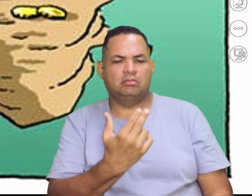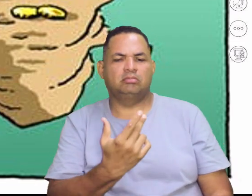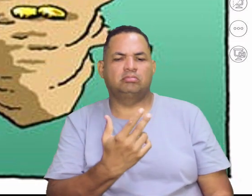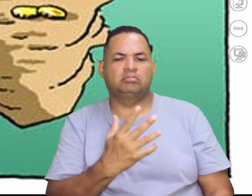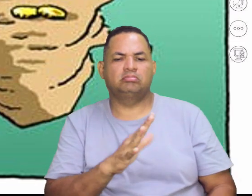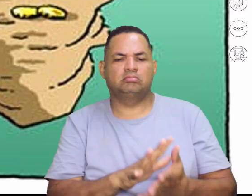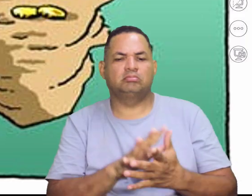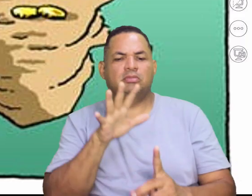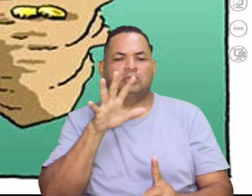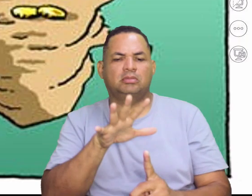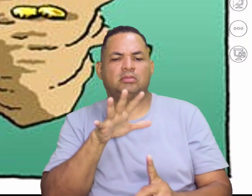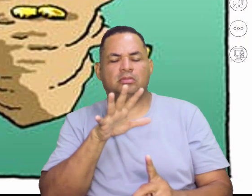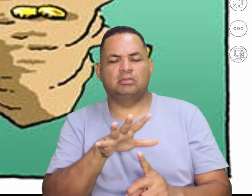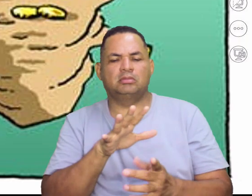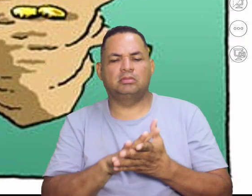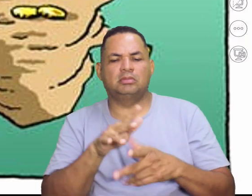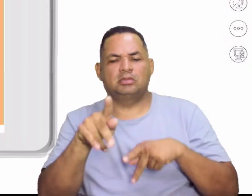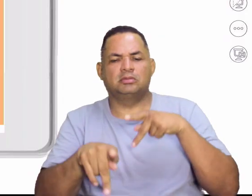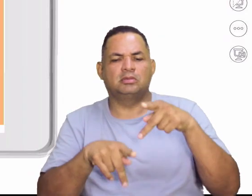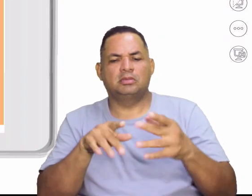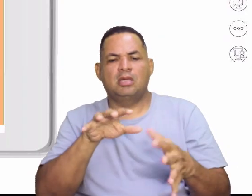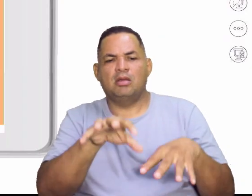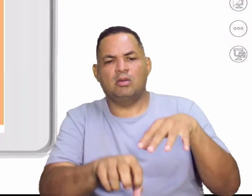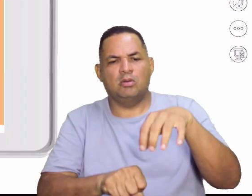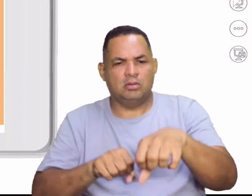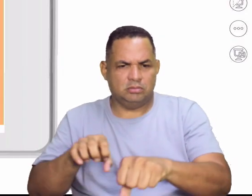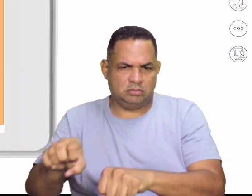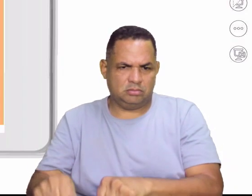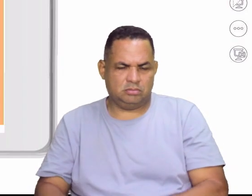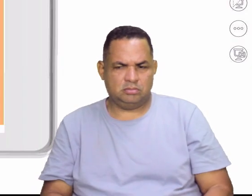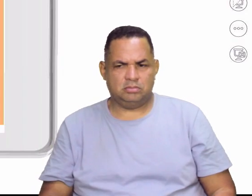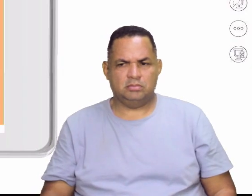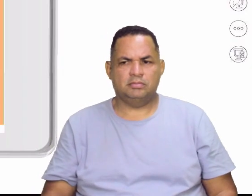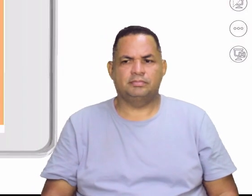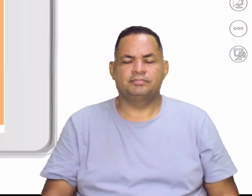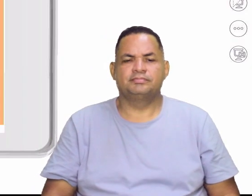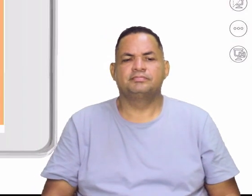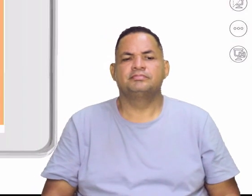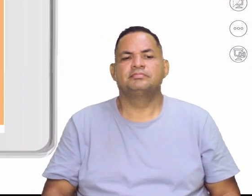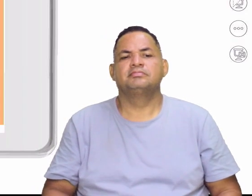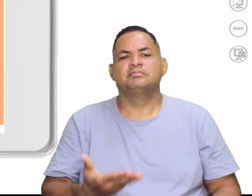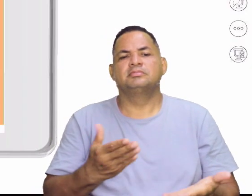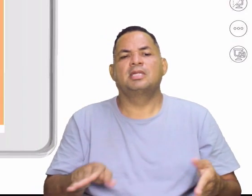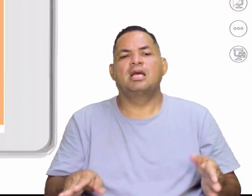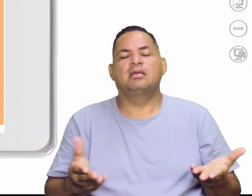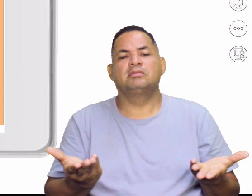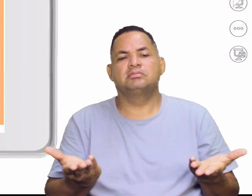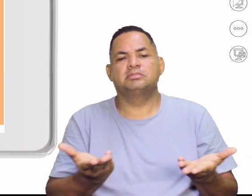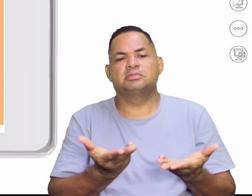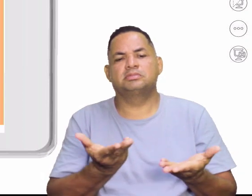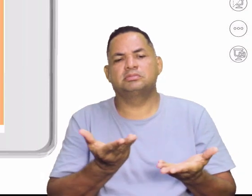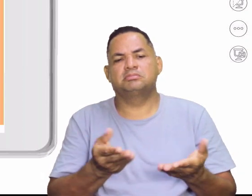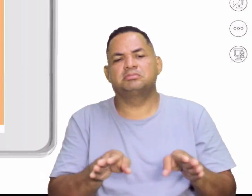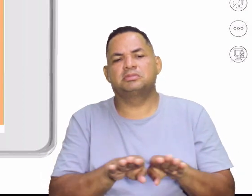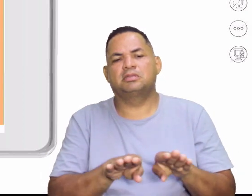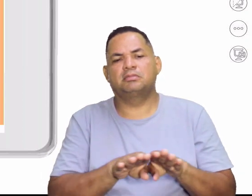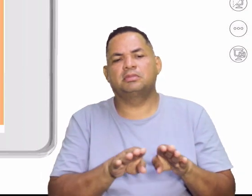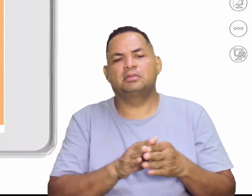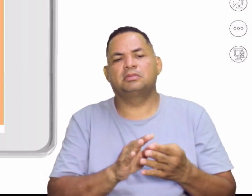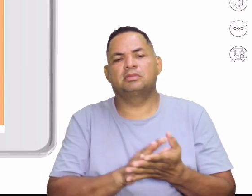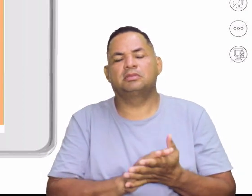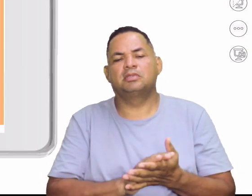às populações colonizadas. E aí nós vamos chegar na aula 10, que é sobre o colonialismo,